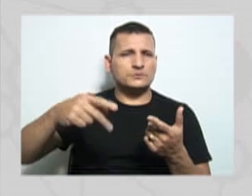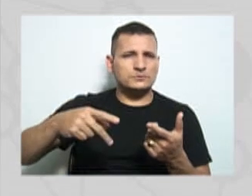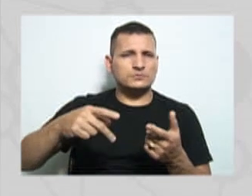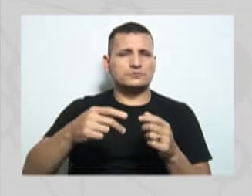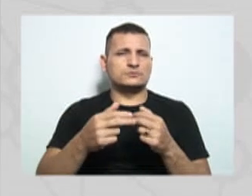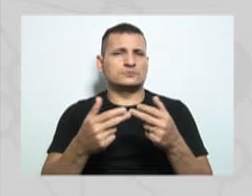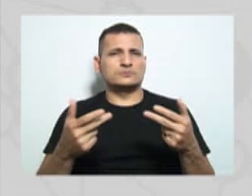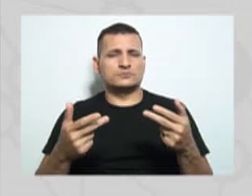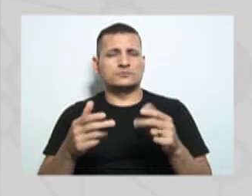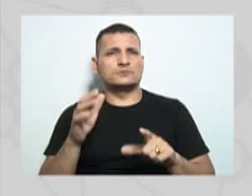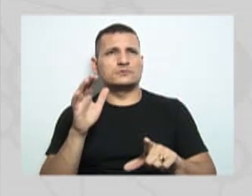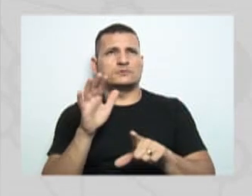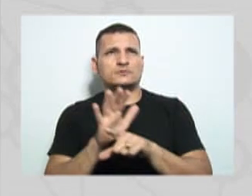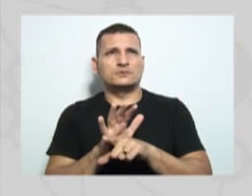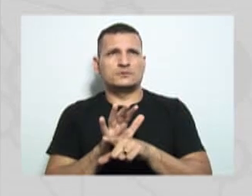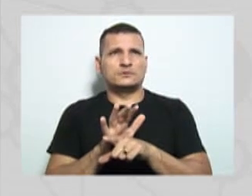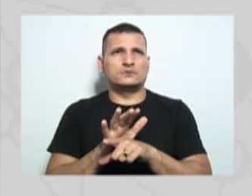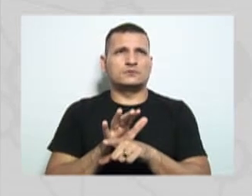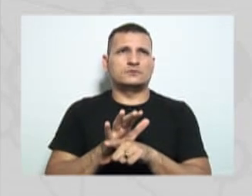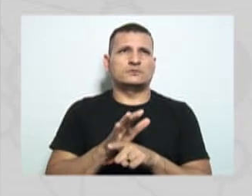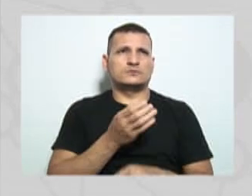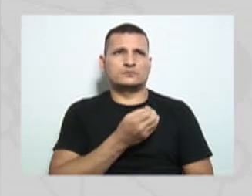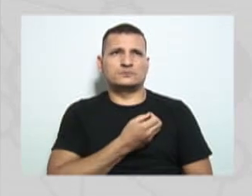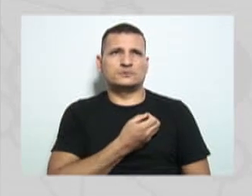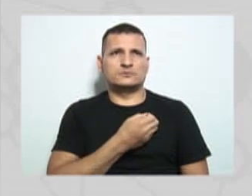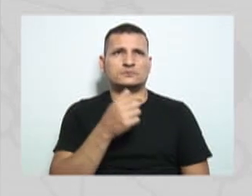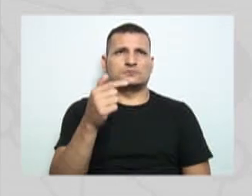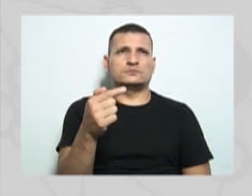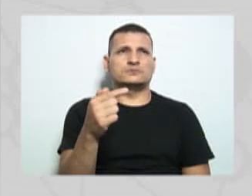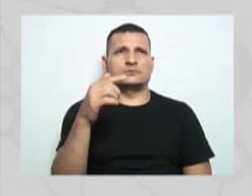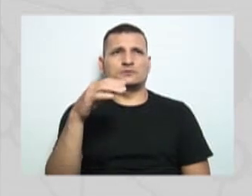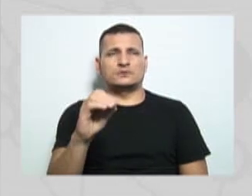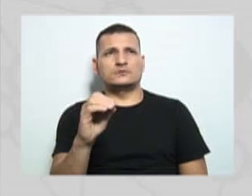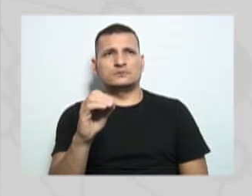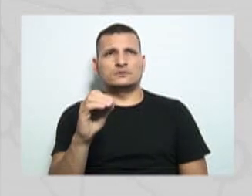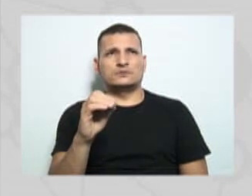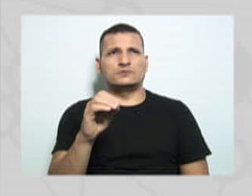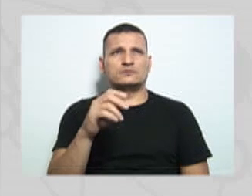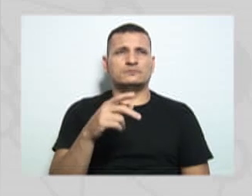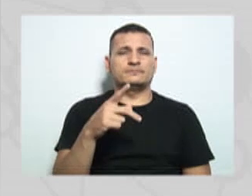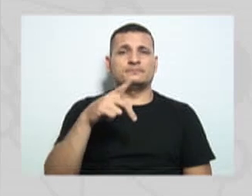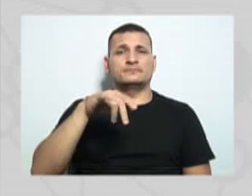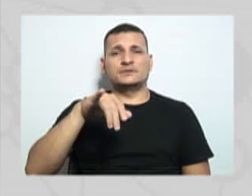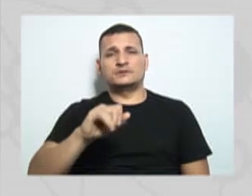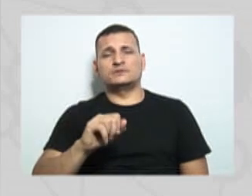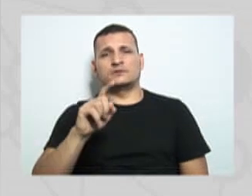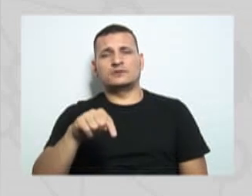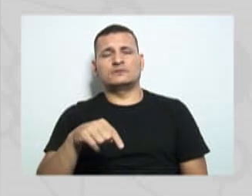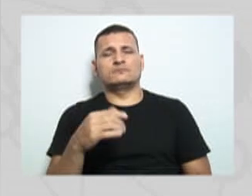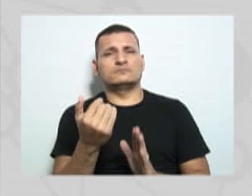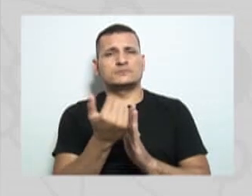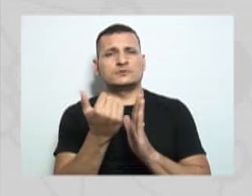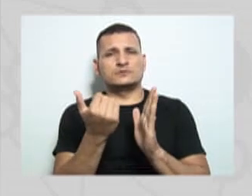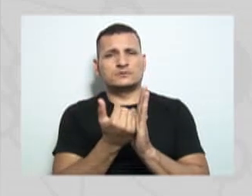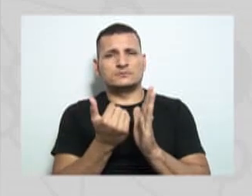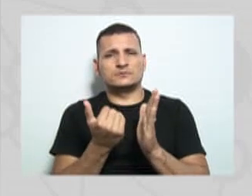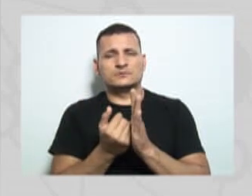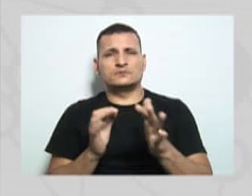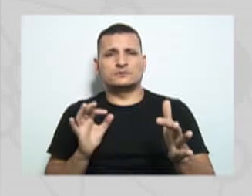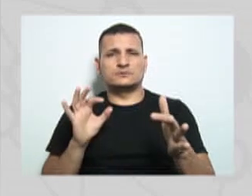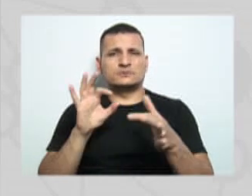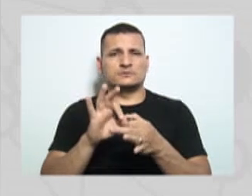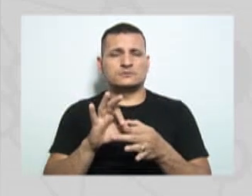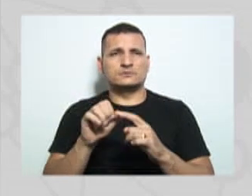número 70, de 30/12/91. E o PIS, Programa de Integração Social e Formação do Patrimônio do